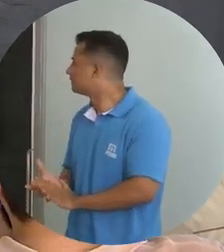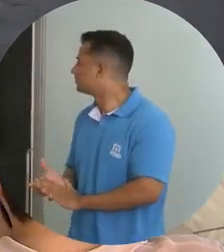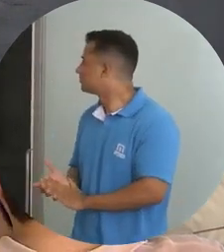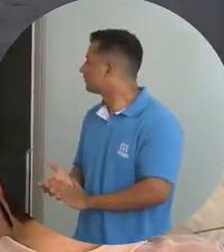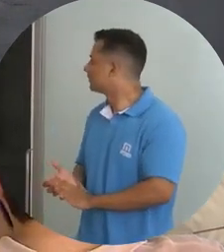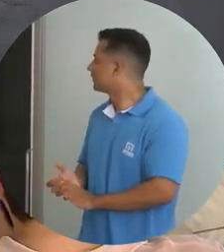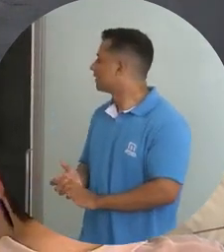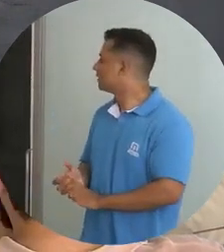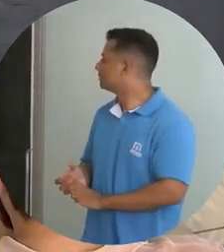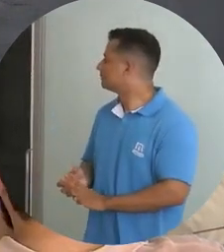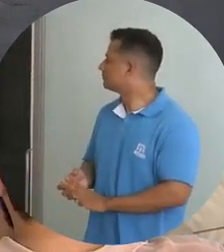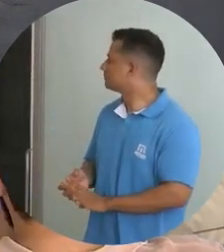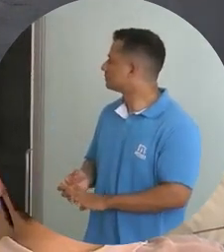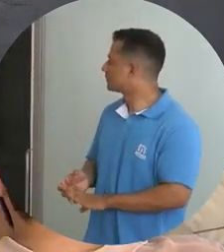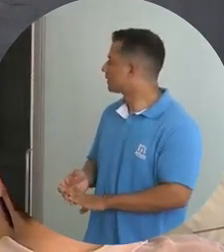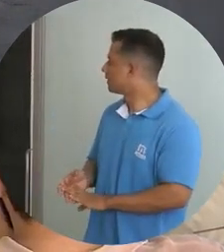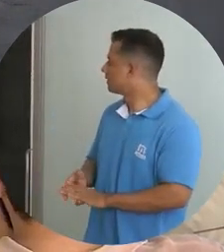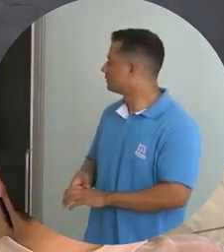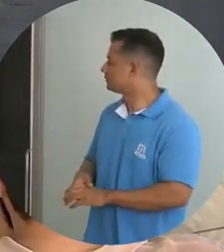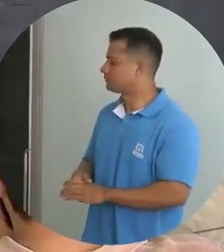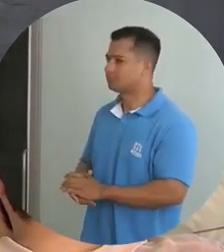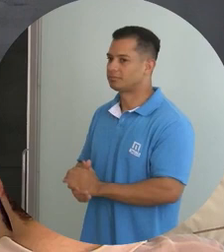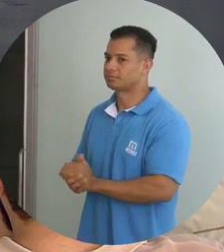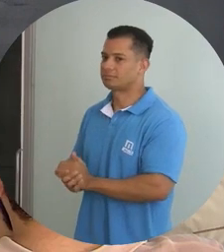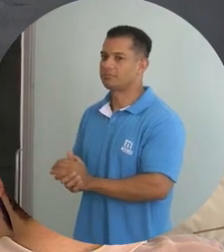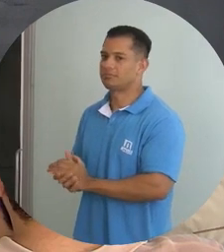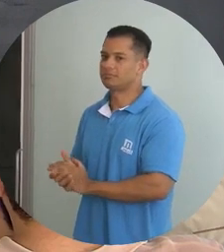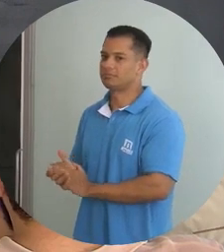Então, aqui é um pouco mais